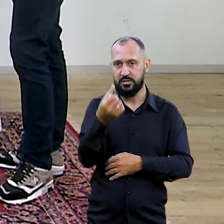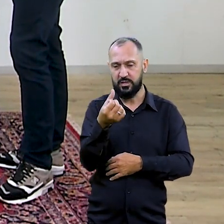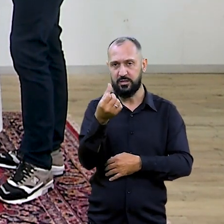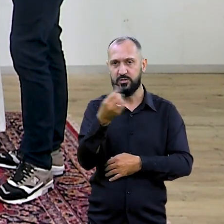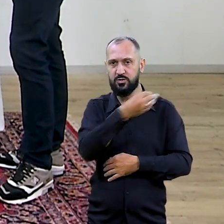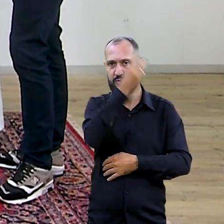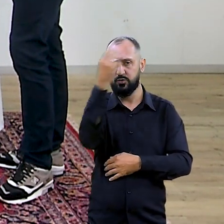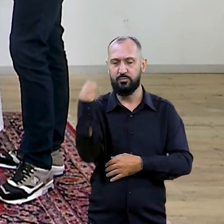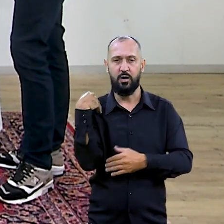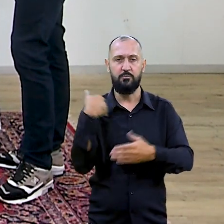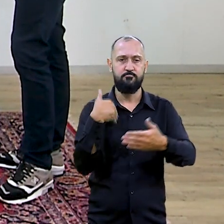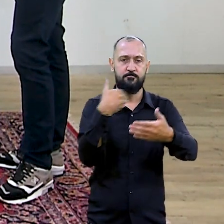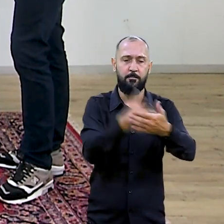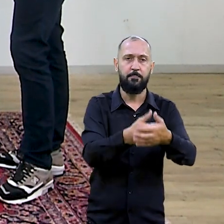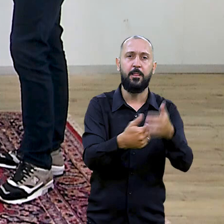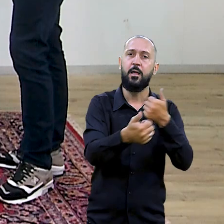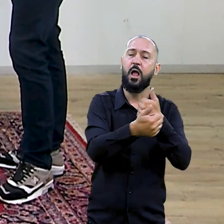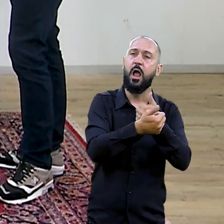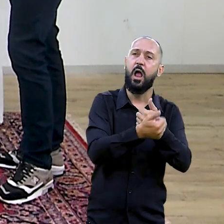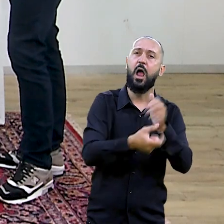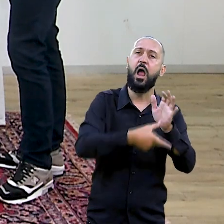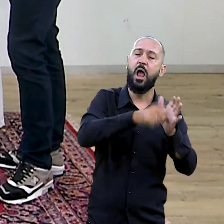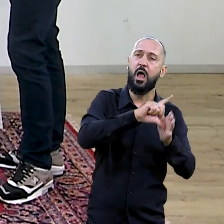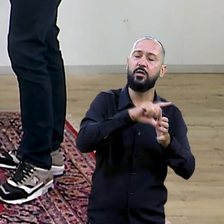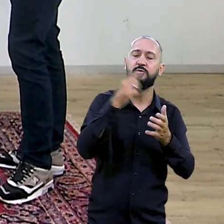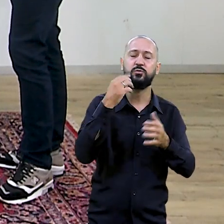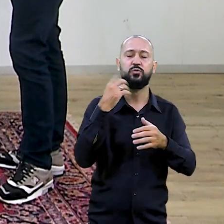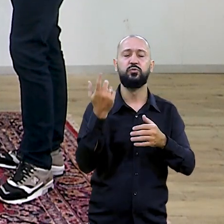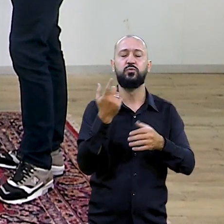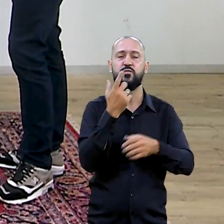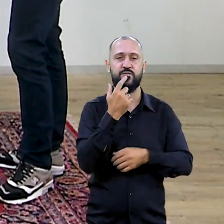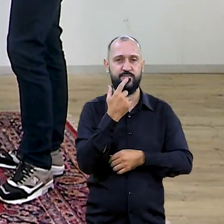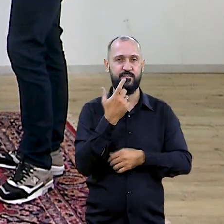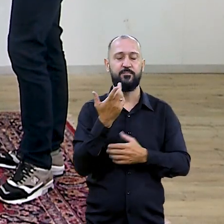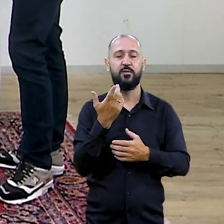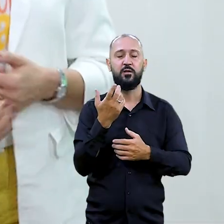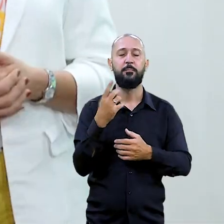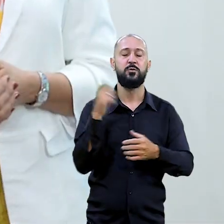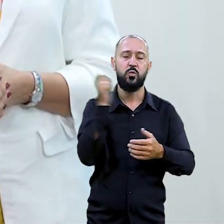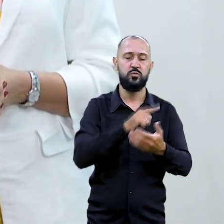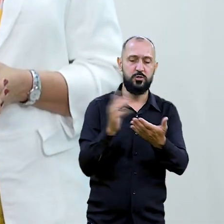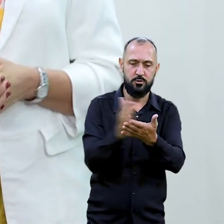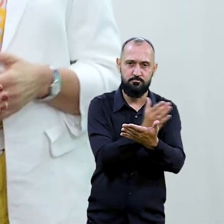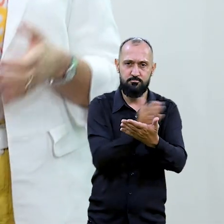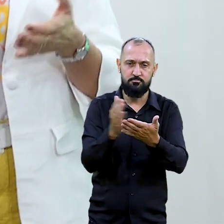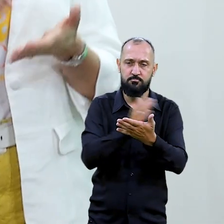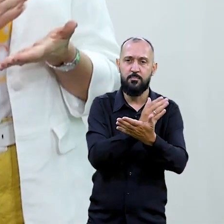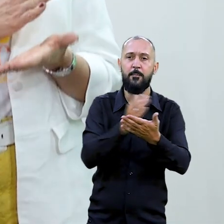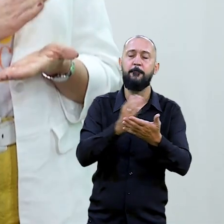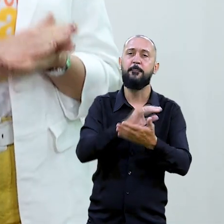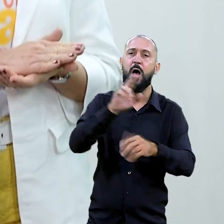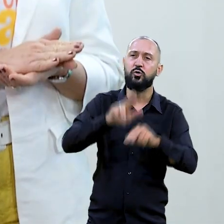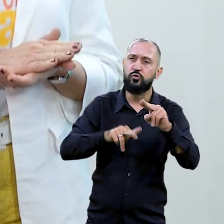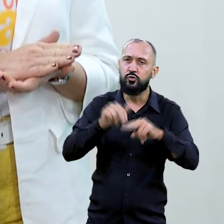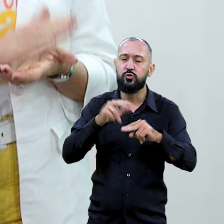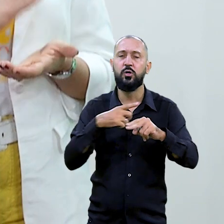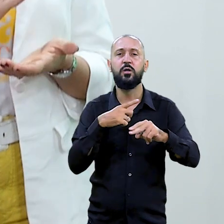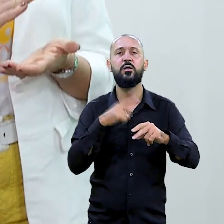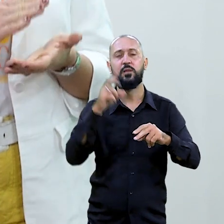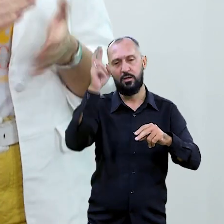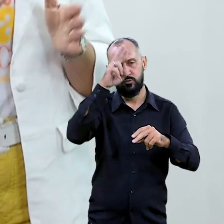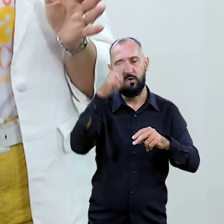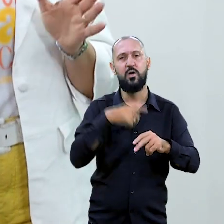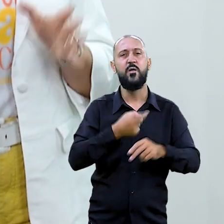acesso para saber disso? Quem está nos assistindo? Nós vamos arrecadar até dia 26 de maio, né, que é véspera de um feriado,